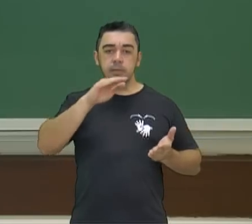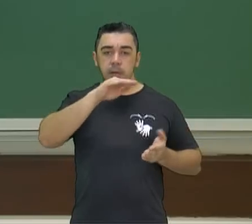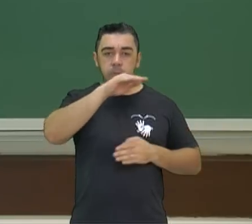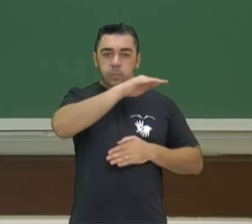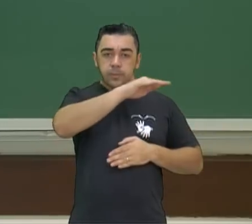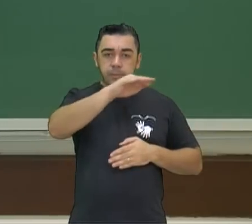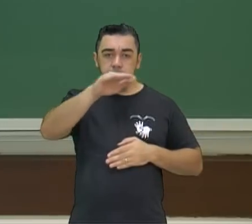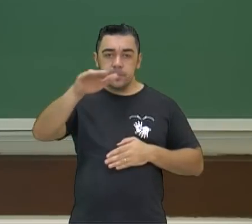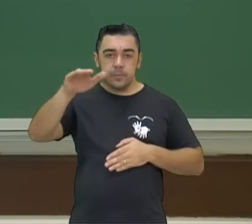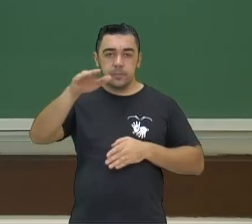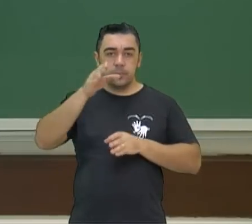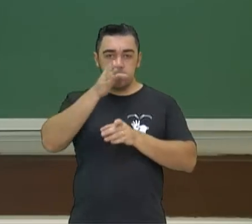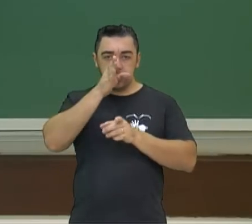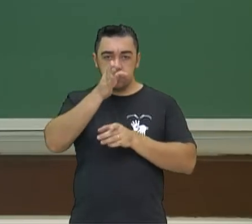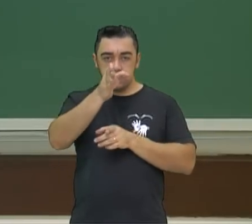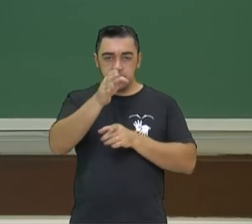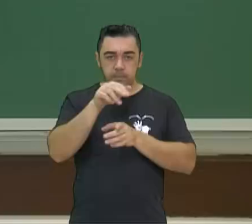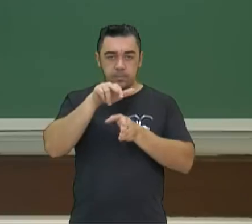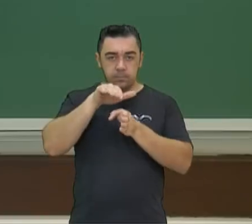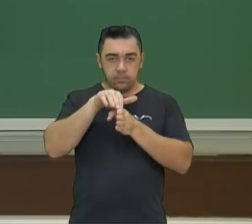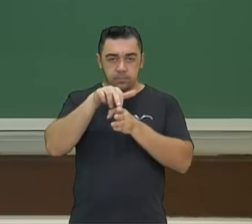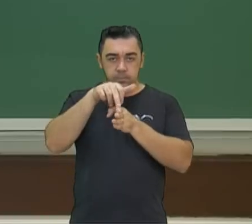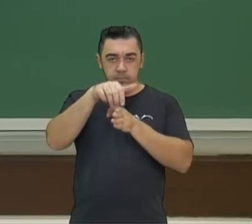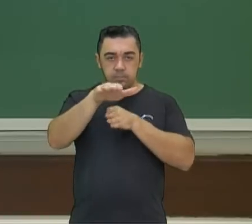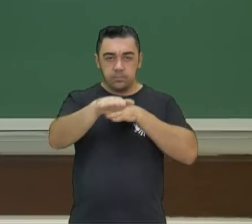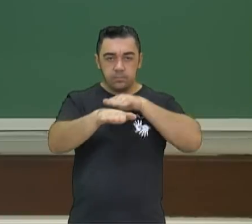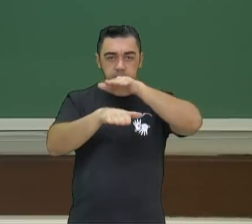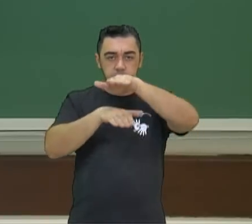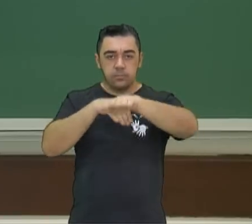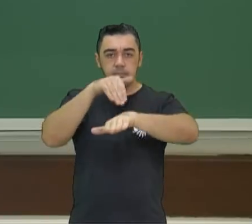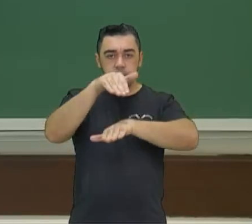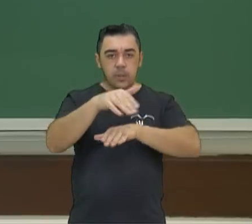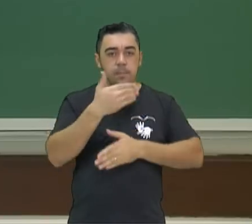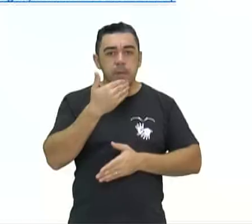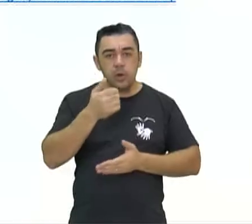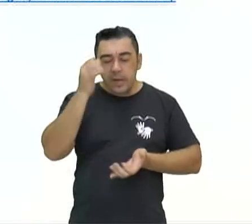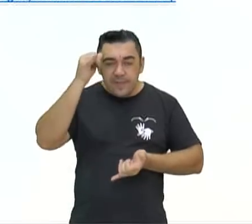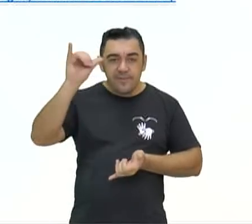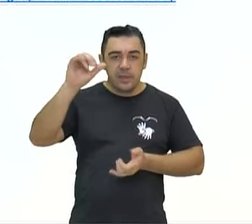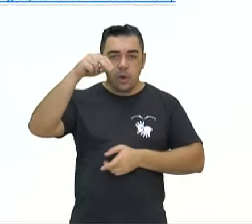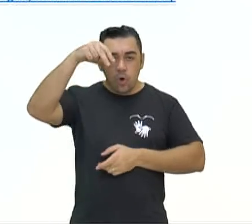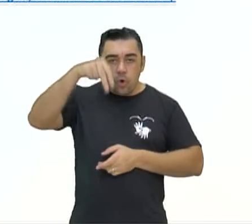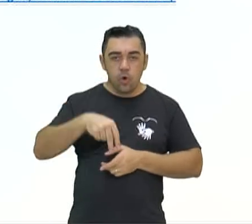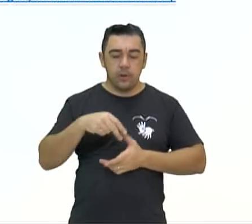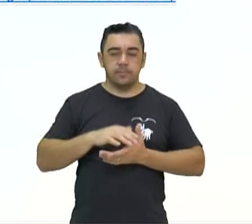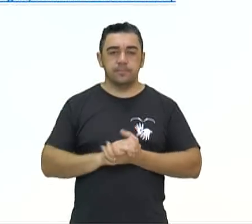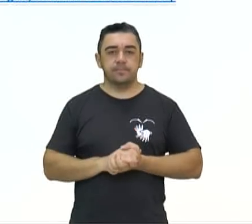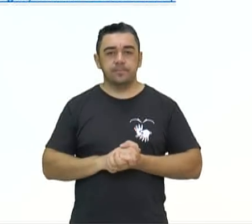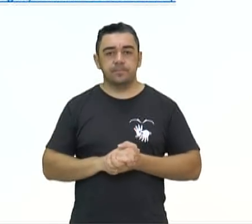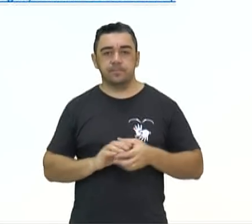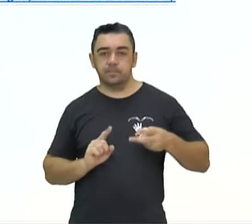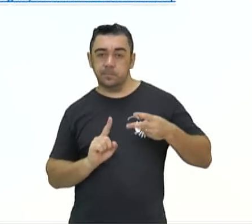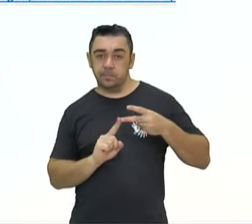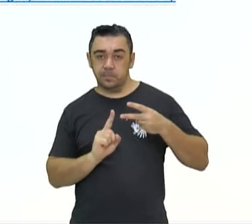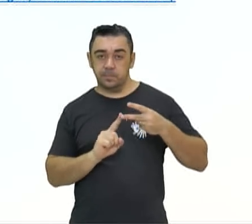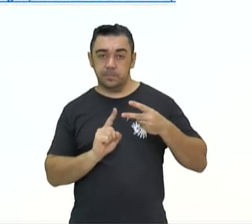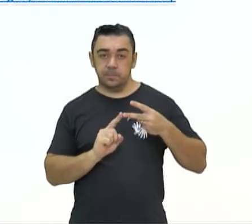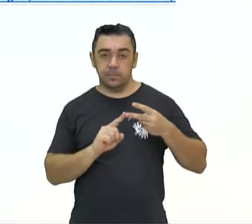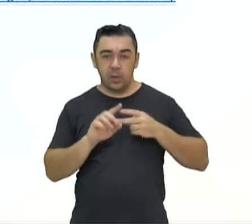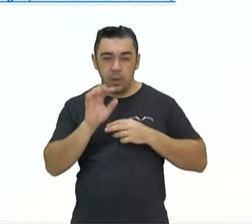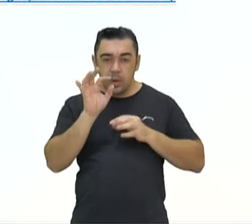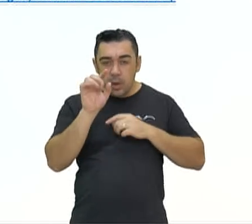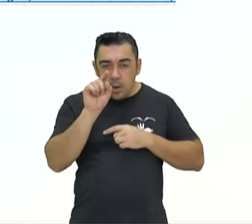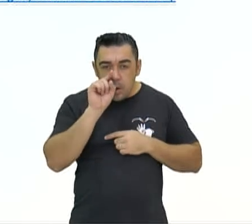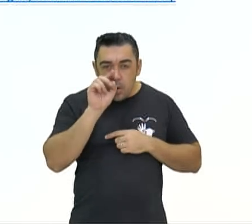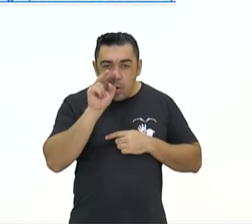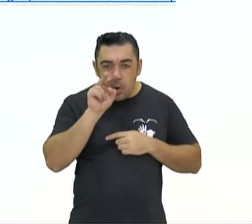horizonte, melhor vai ser o seu desempenho, né? Então, evitar de olhar para baixo. É preciso manter o olhar fixamente em um